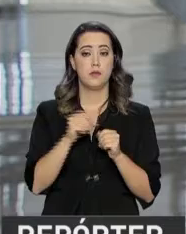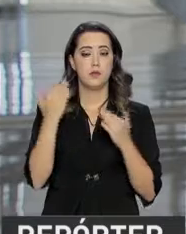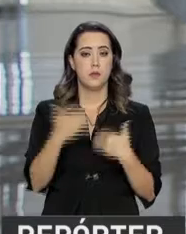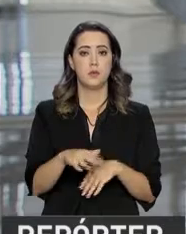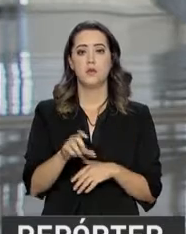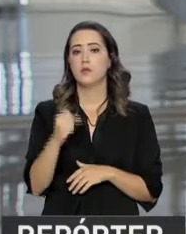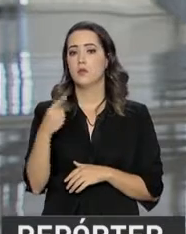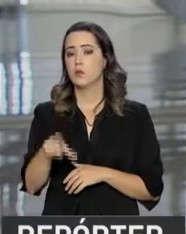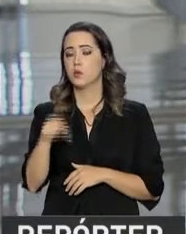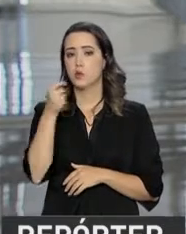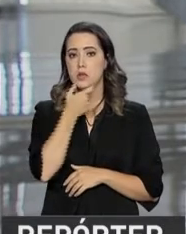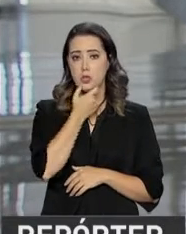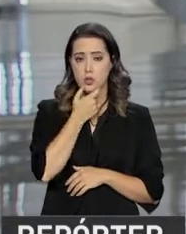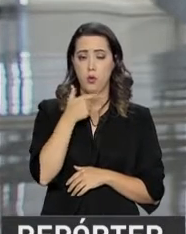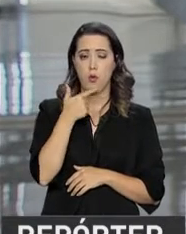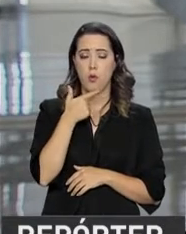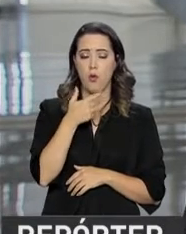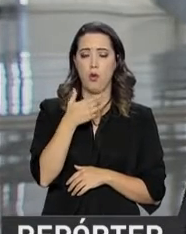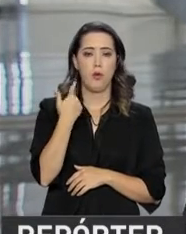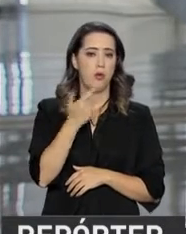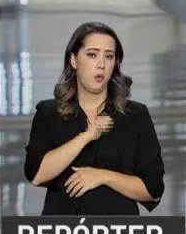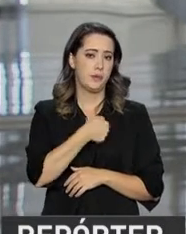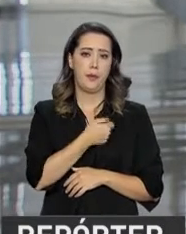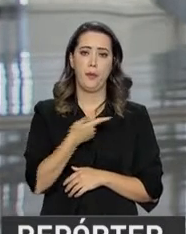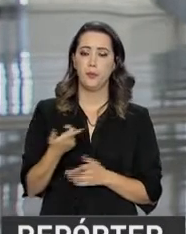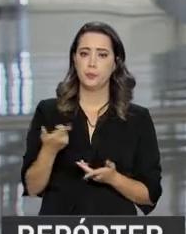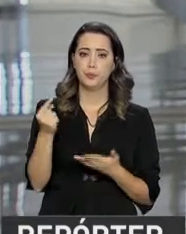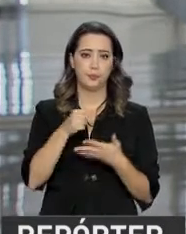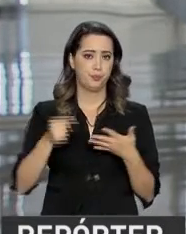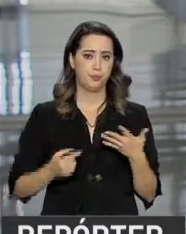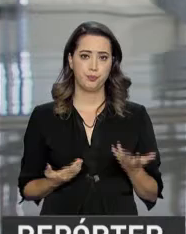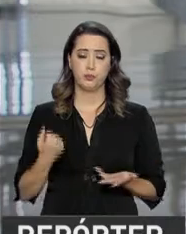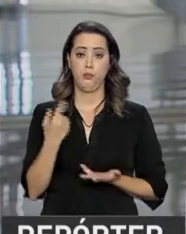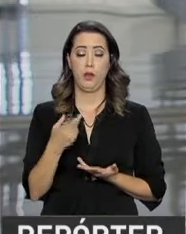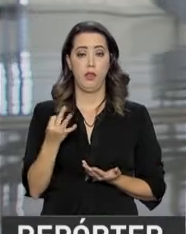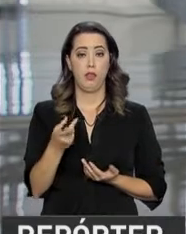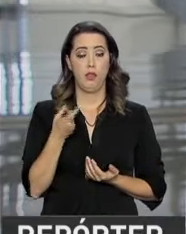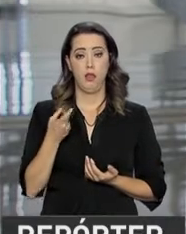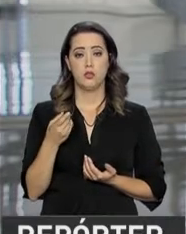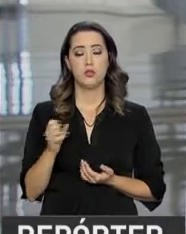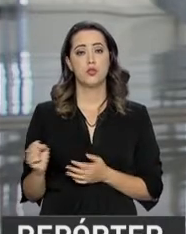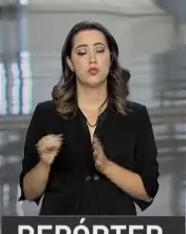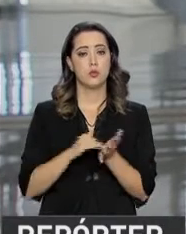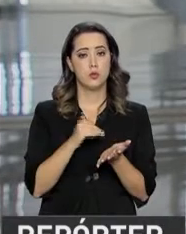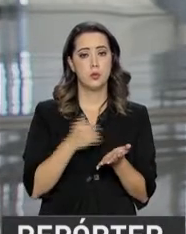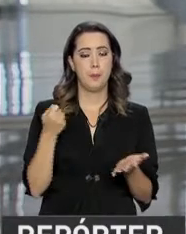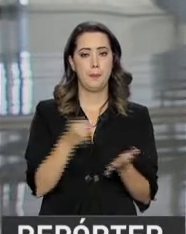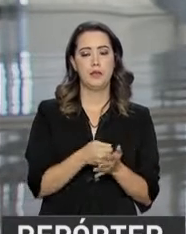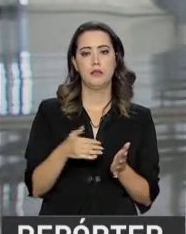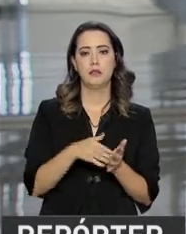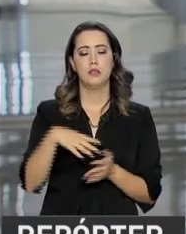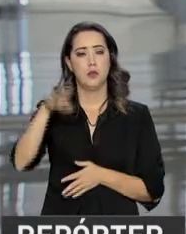opção pela língua estrangeira entre outros a pontos a taxa de inscrição deve ser paga até a próxima quarta-feira